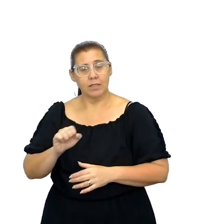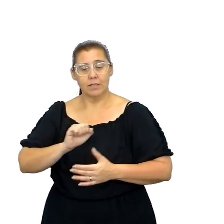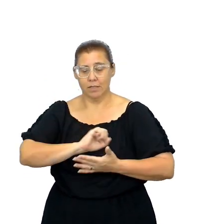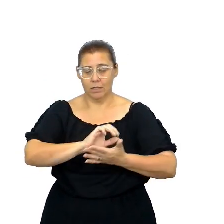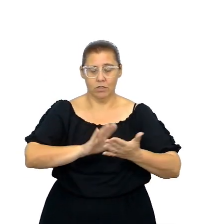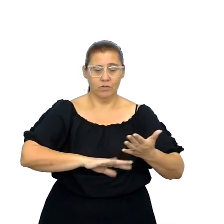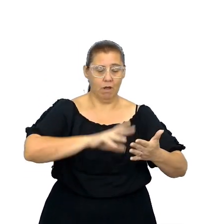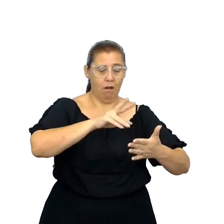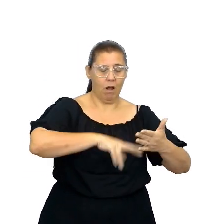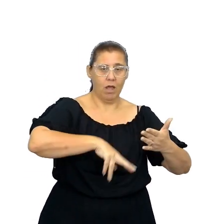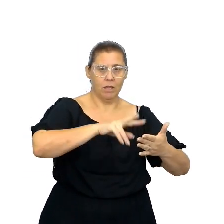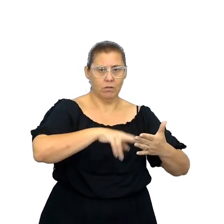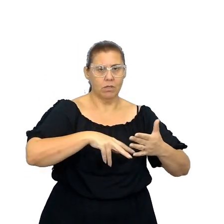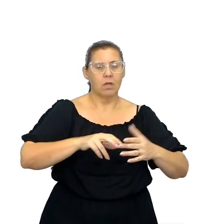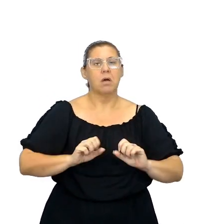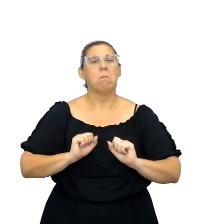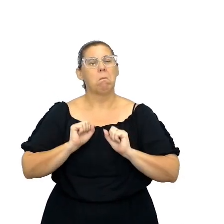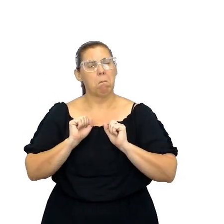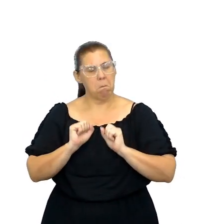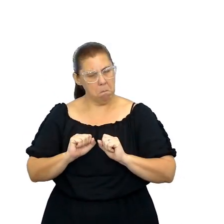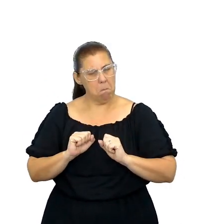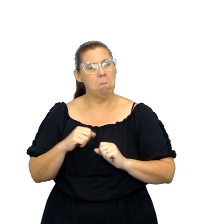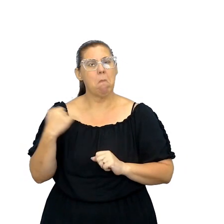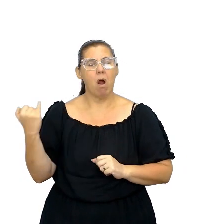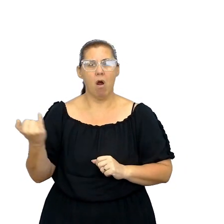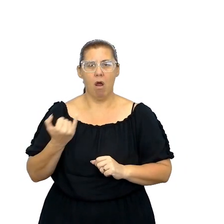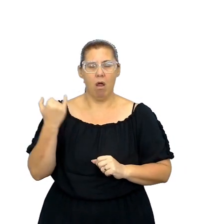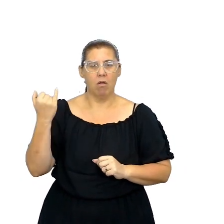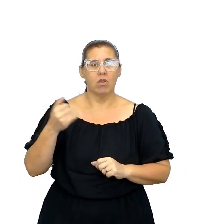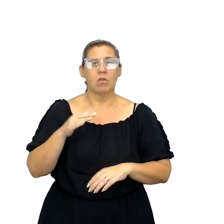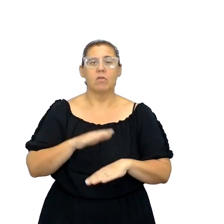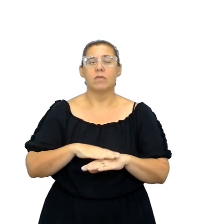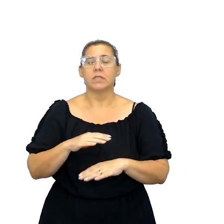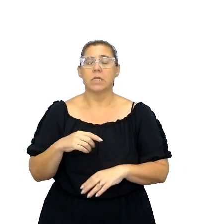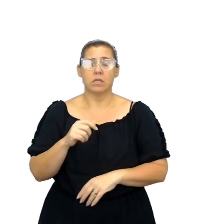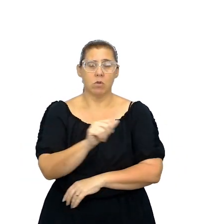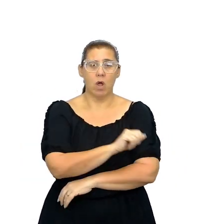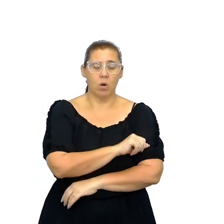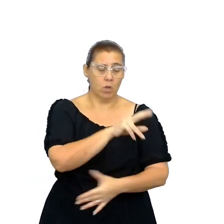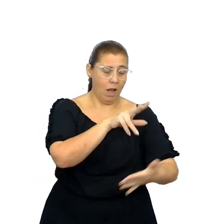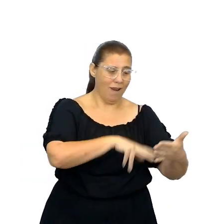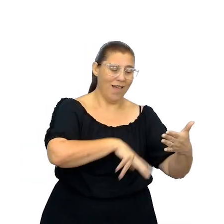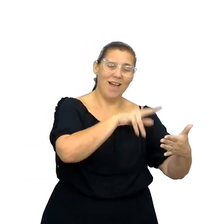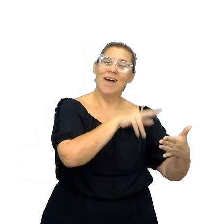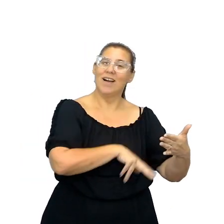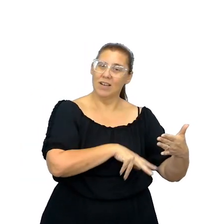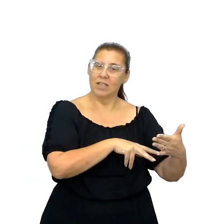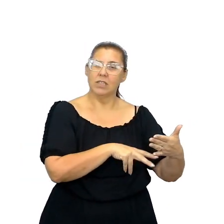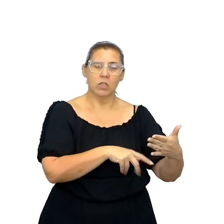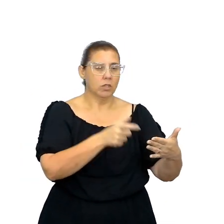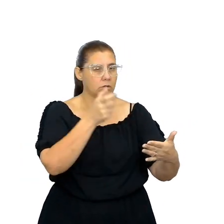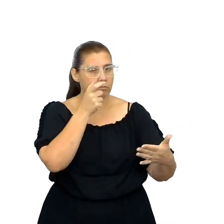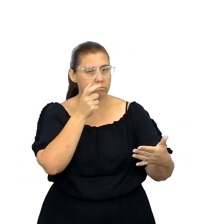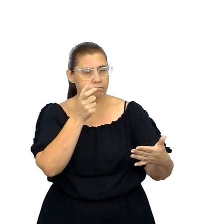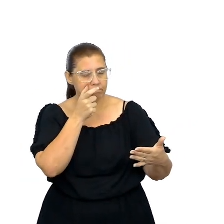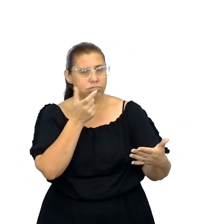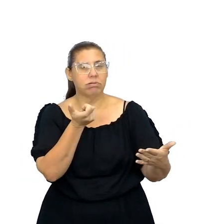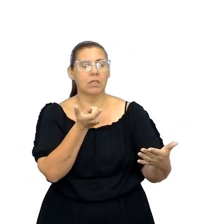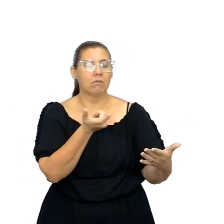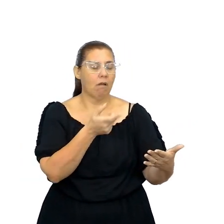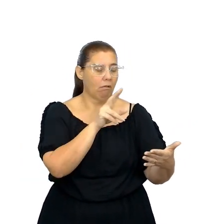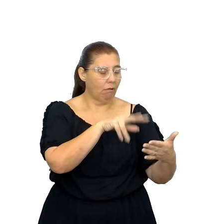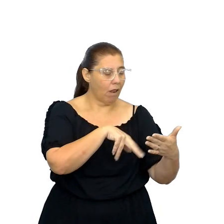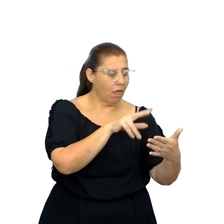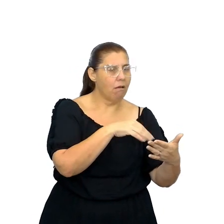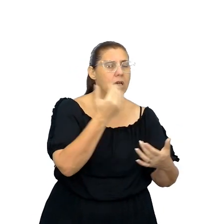de leitura são potentes no sentido de fazer de nossos estudantes leitores mais interativos e